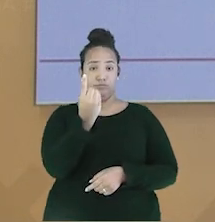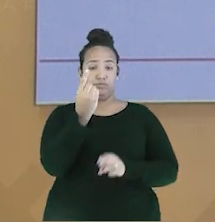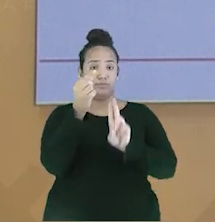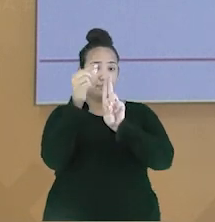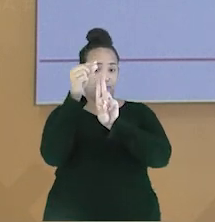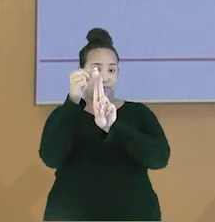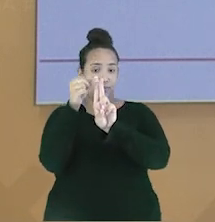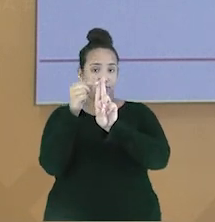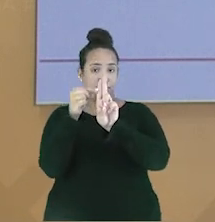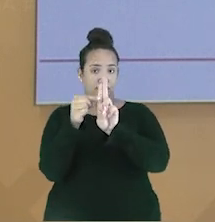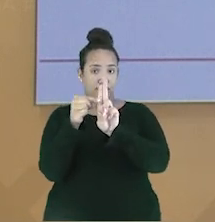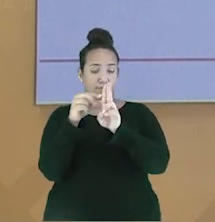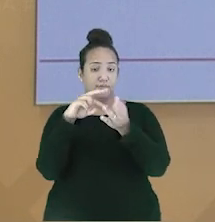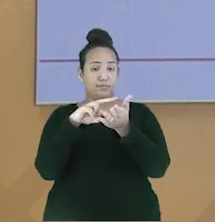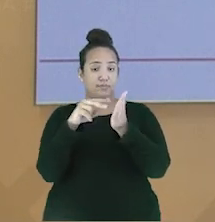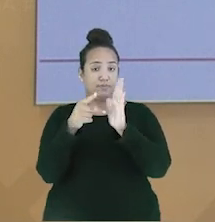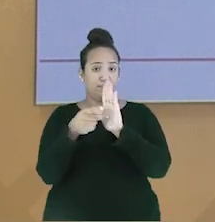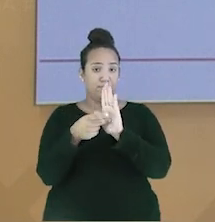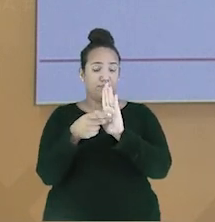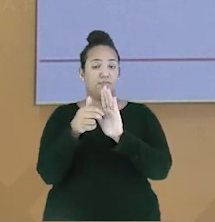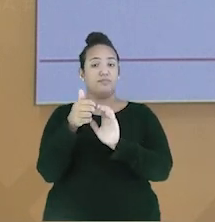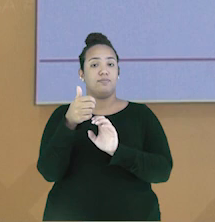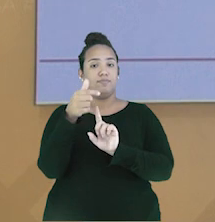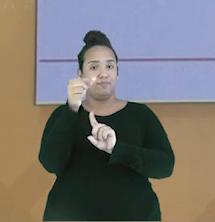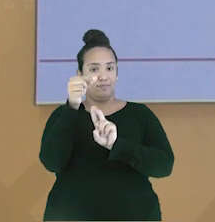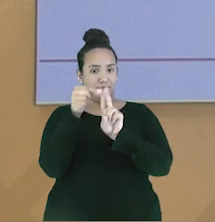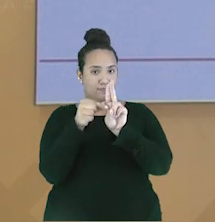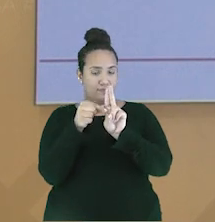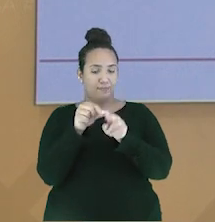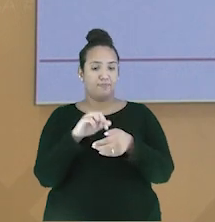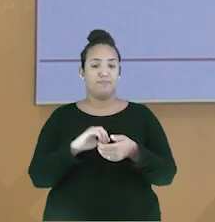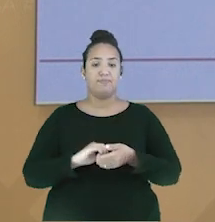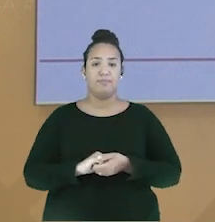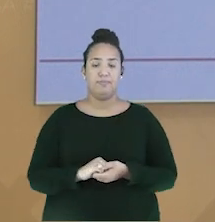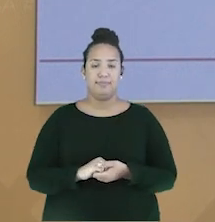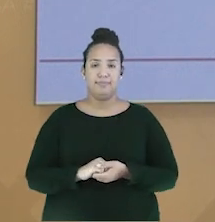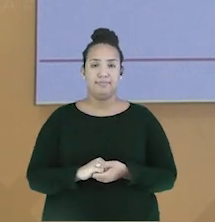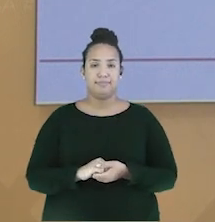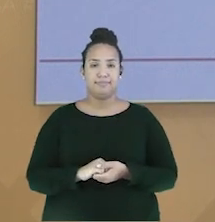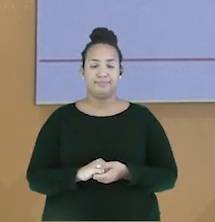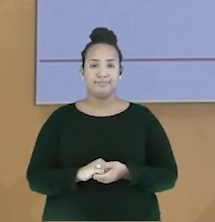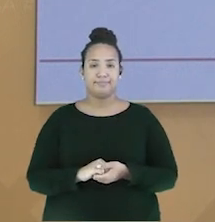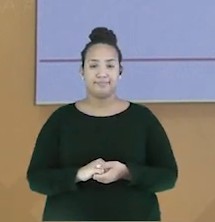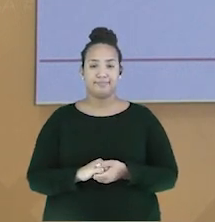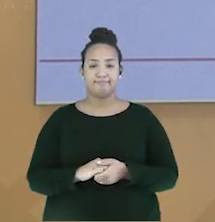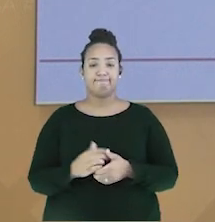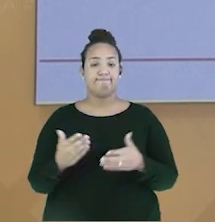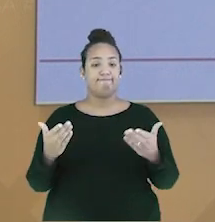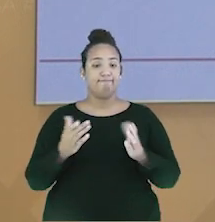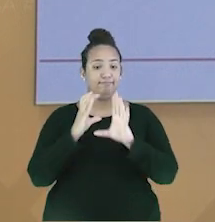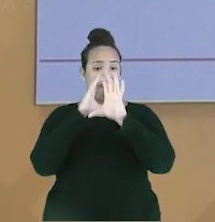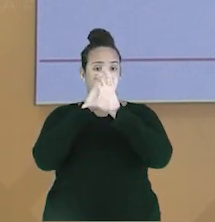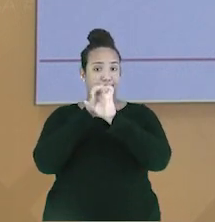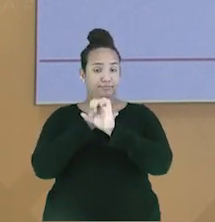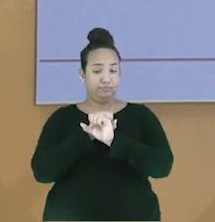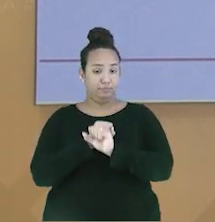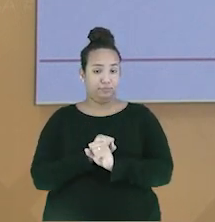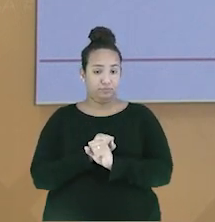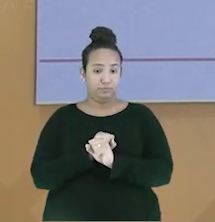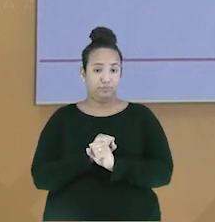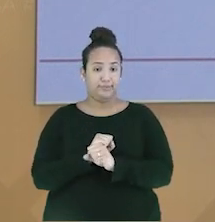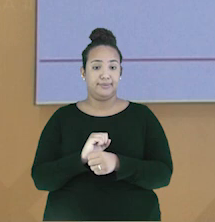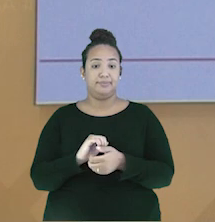sobe, porque ele está representando a dezena. Agora, vamos somar o que está na casa